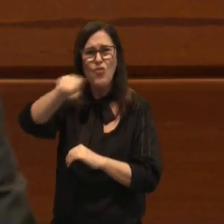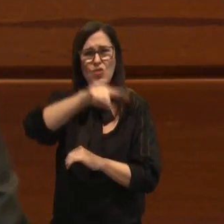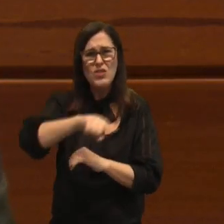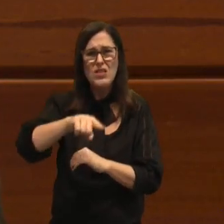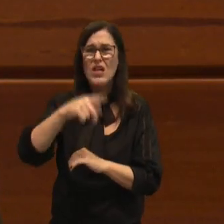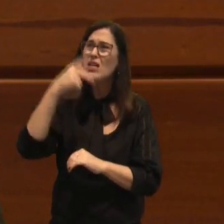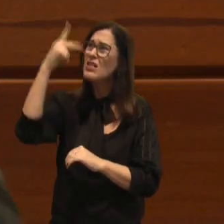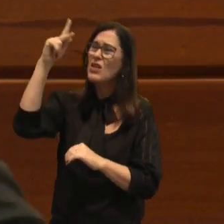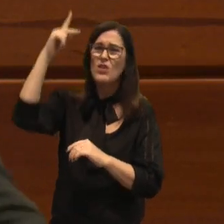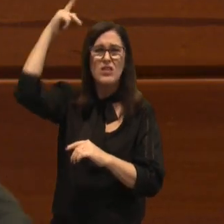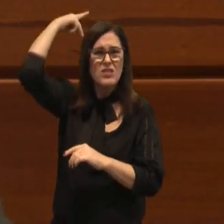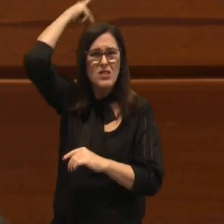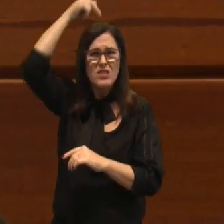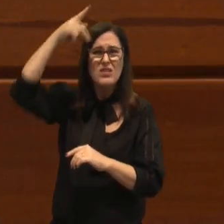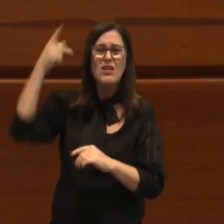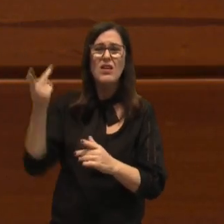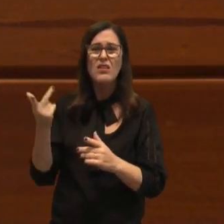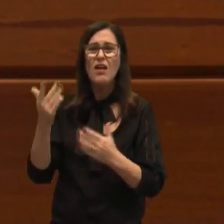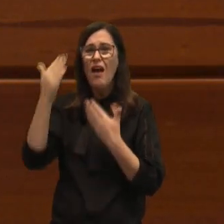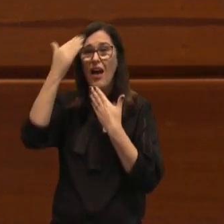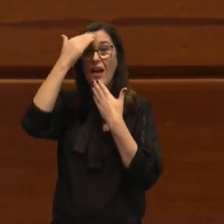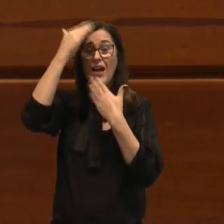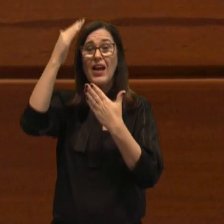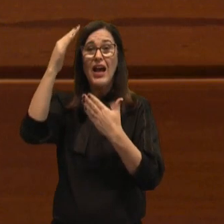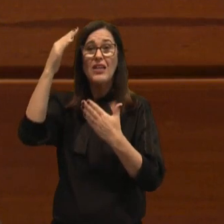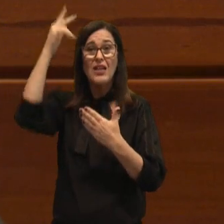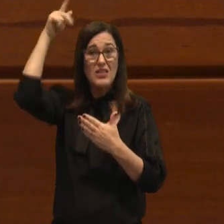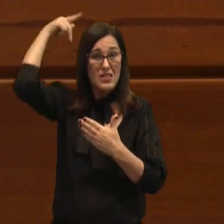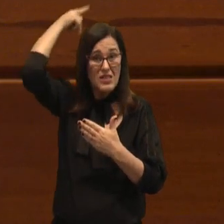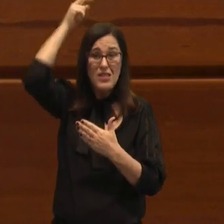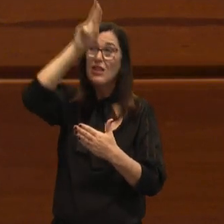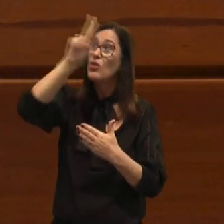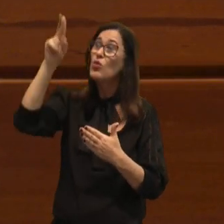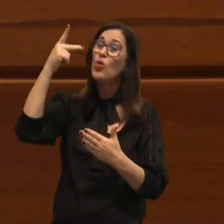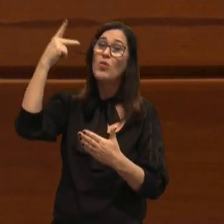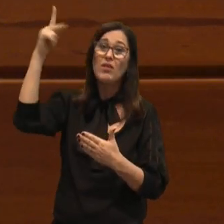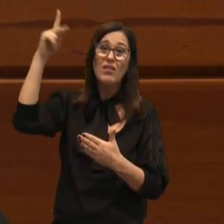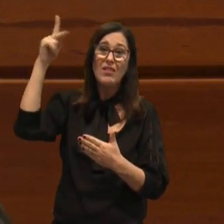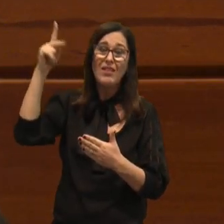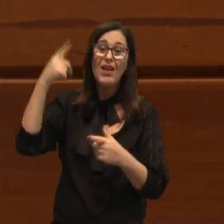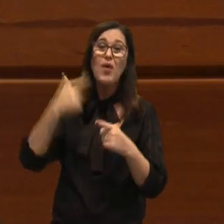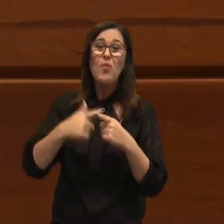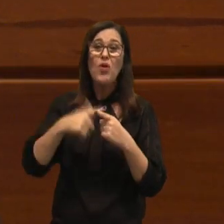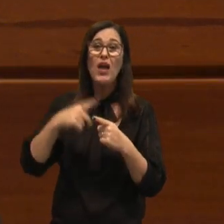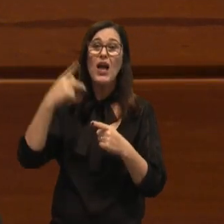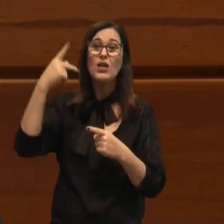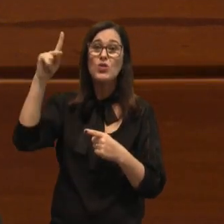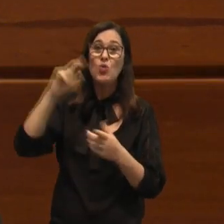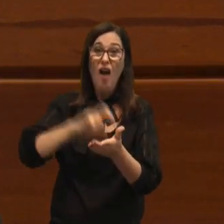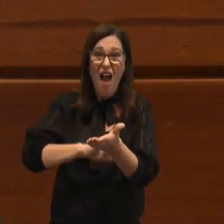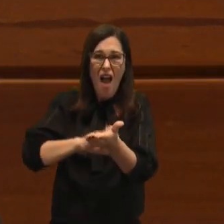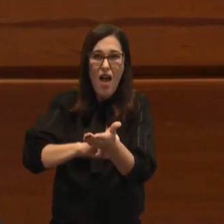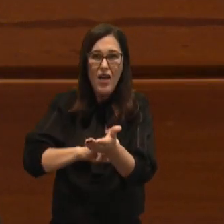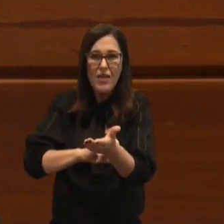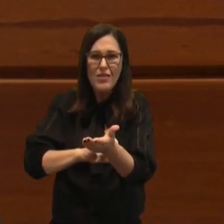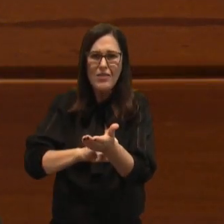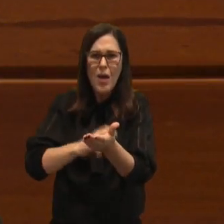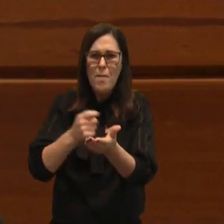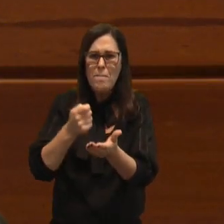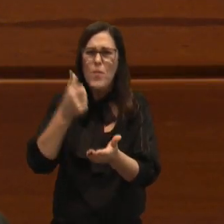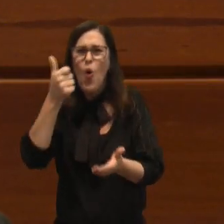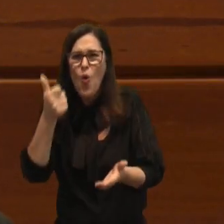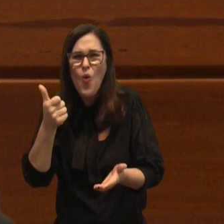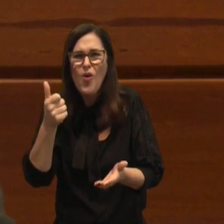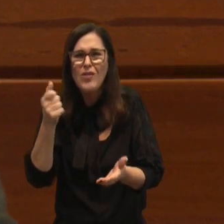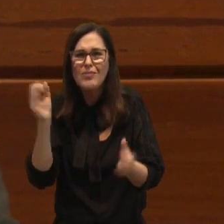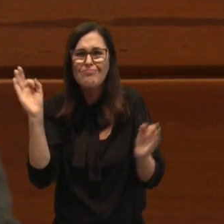os seus santos, e deem graça ao seu santo nome, porque a sua ira dura um só